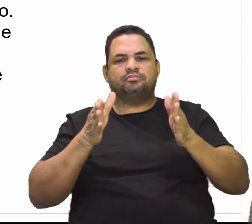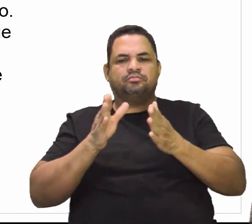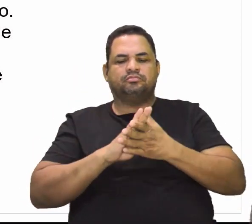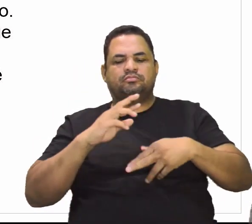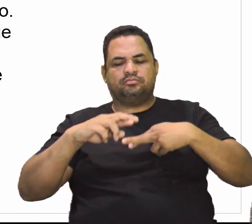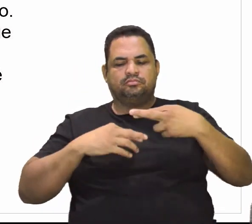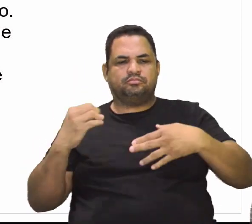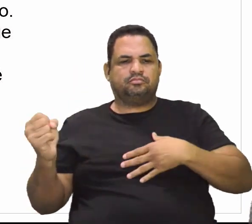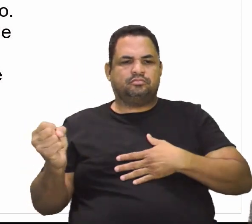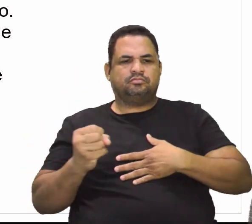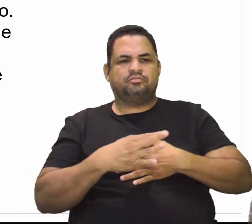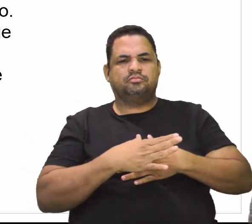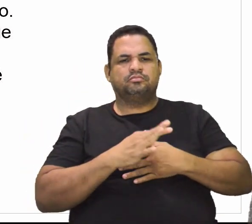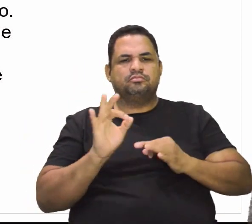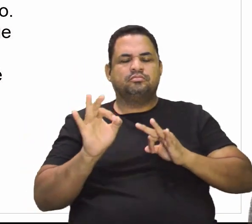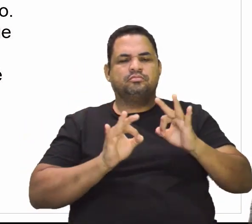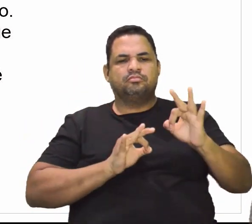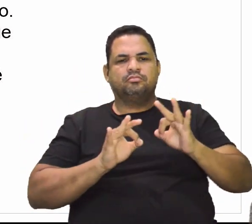Renascimento